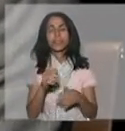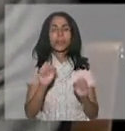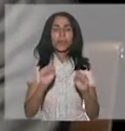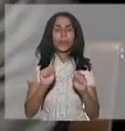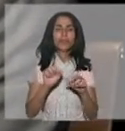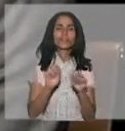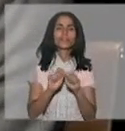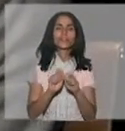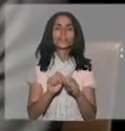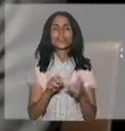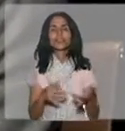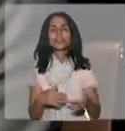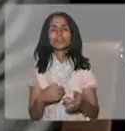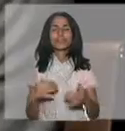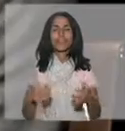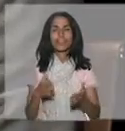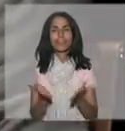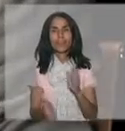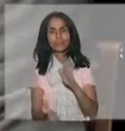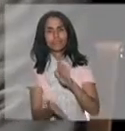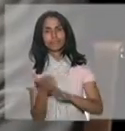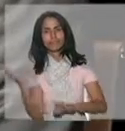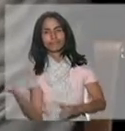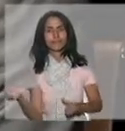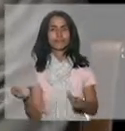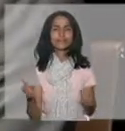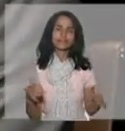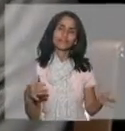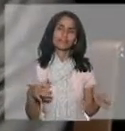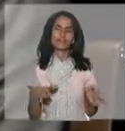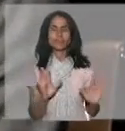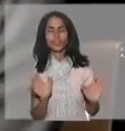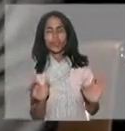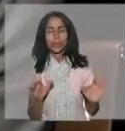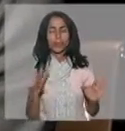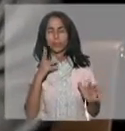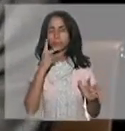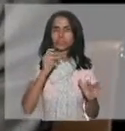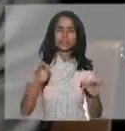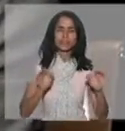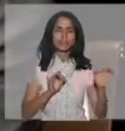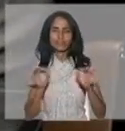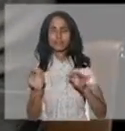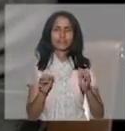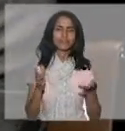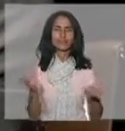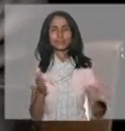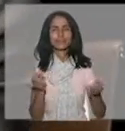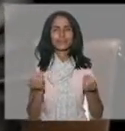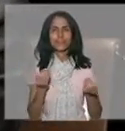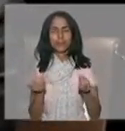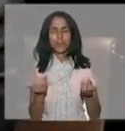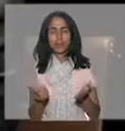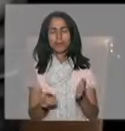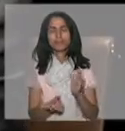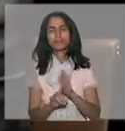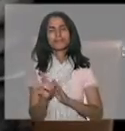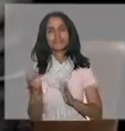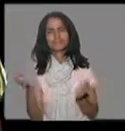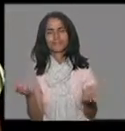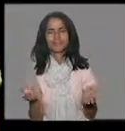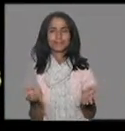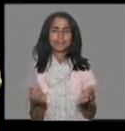repente sair mas com mais estilo tombando em ficar a dizer que daria